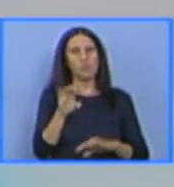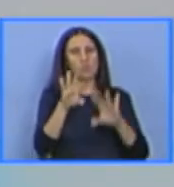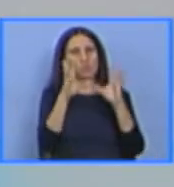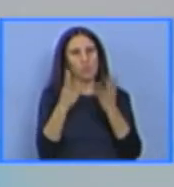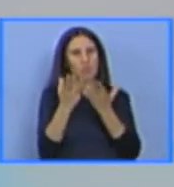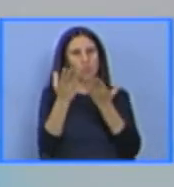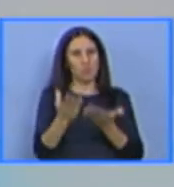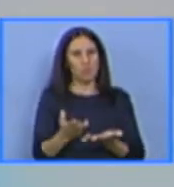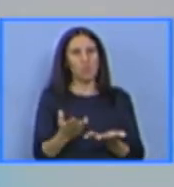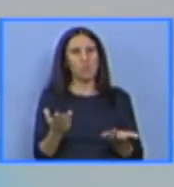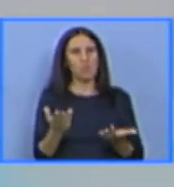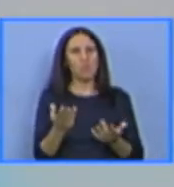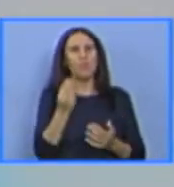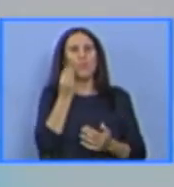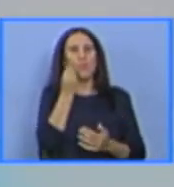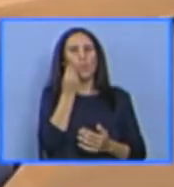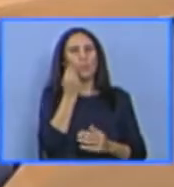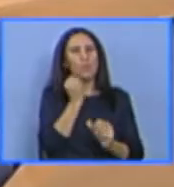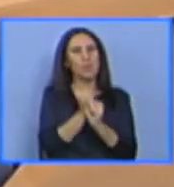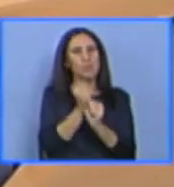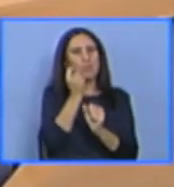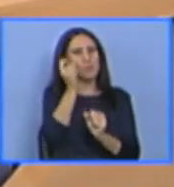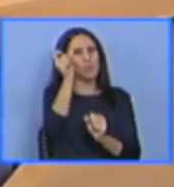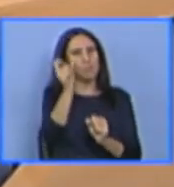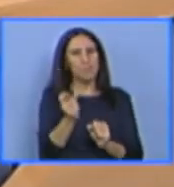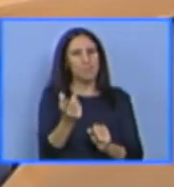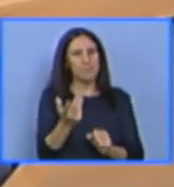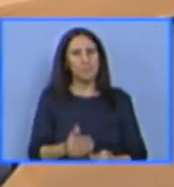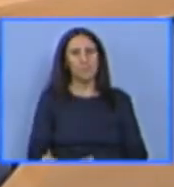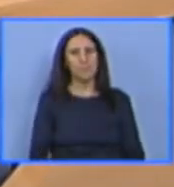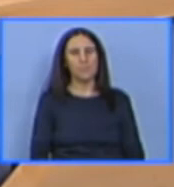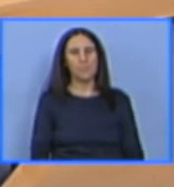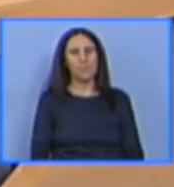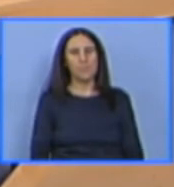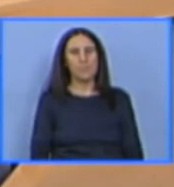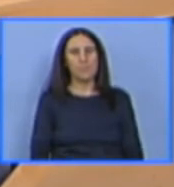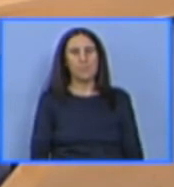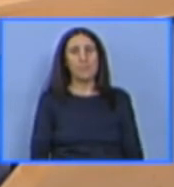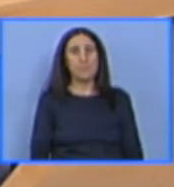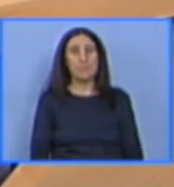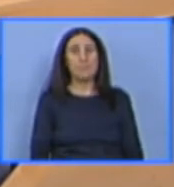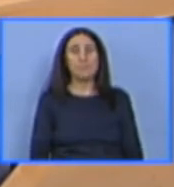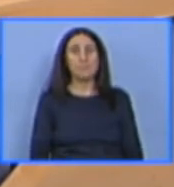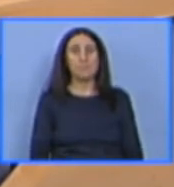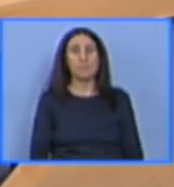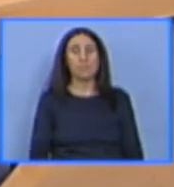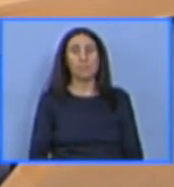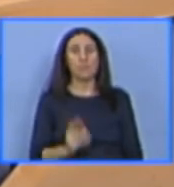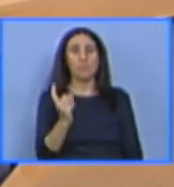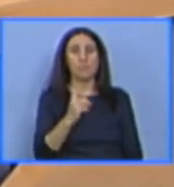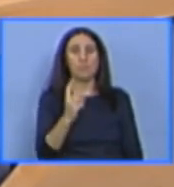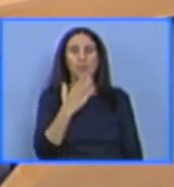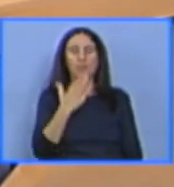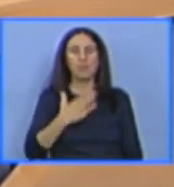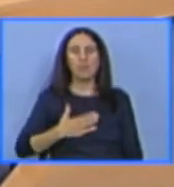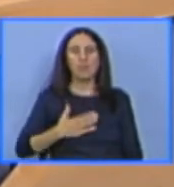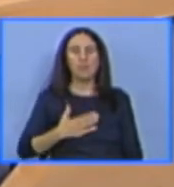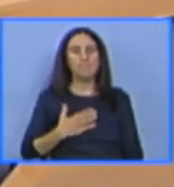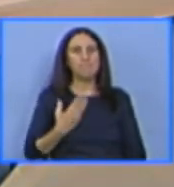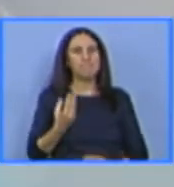vigário-geral. Como é que era trabalhar com este homem? Era muitas vezes desconcertante, porque